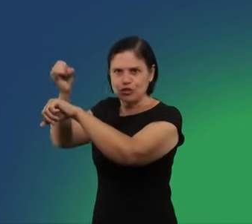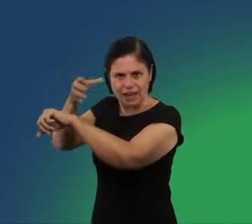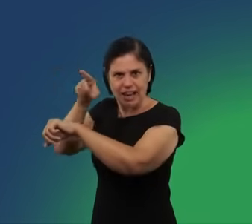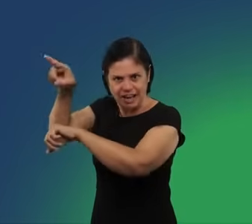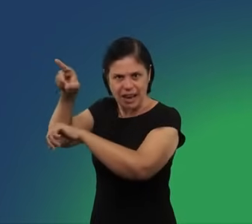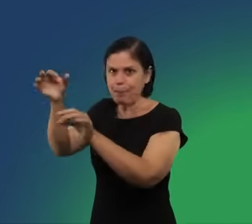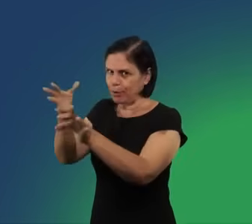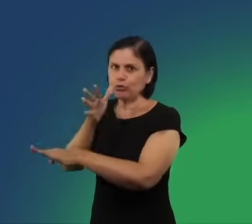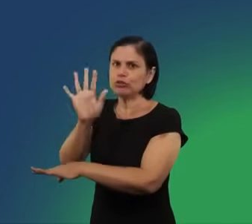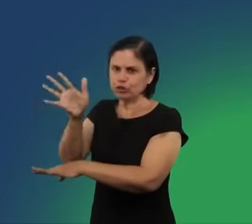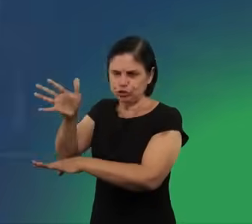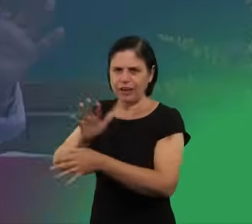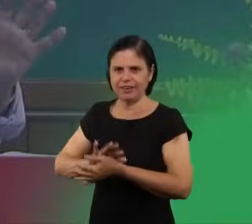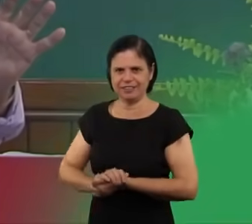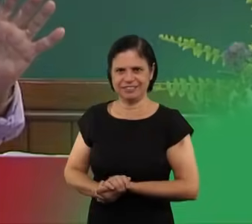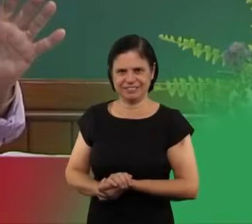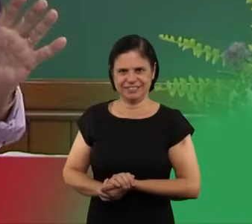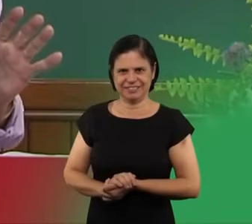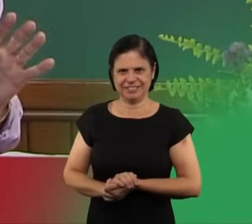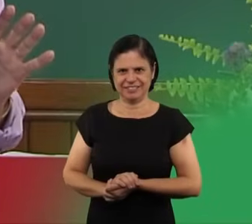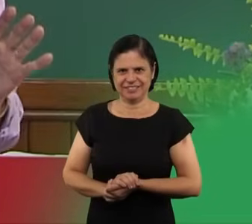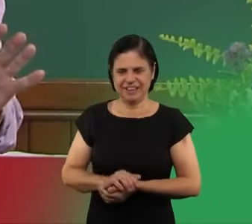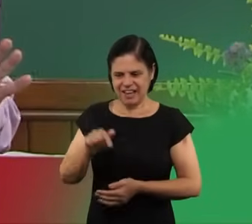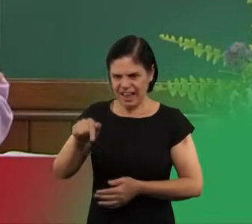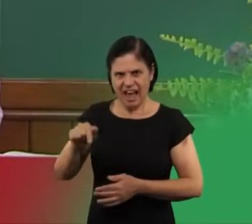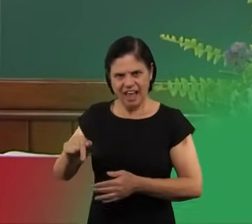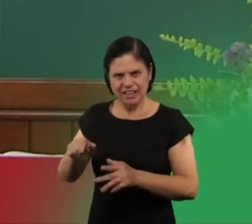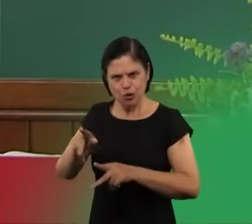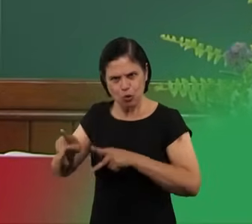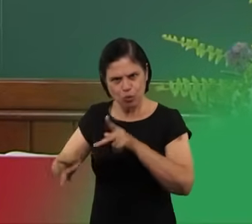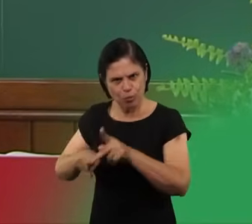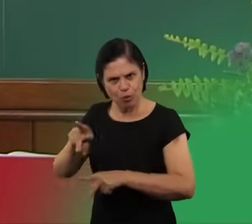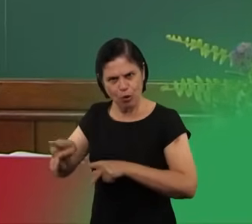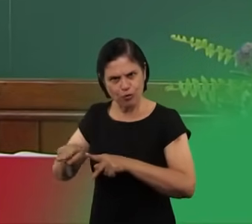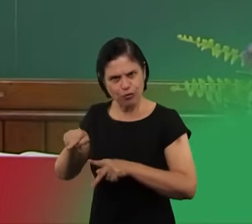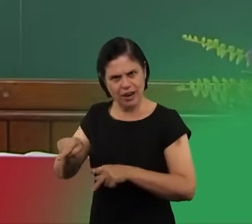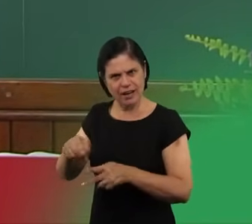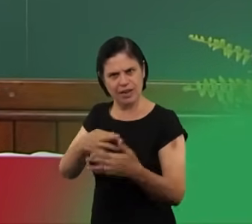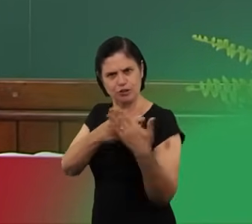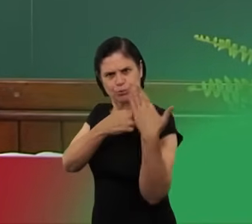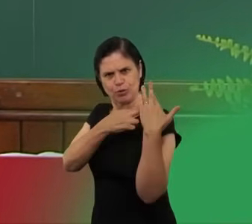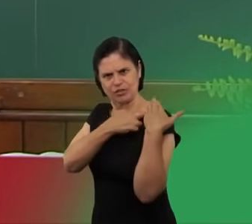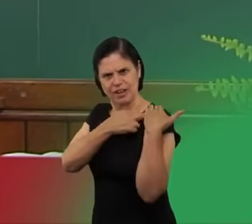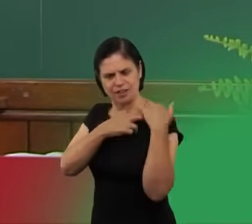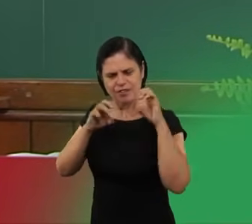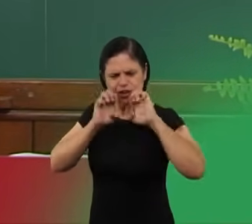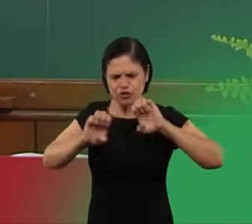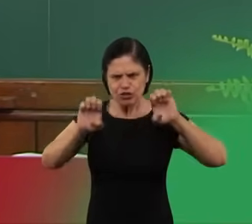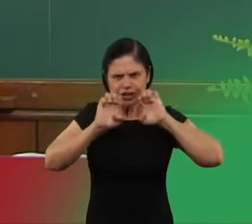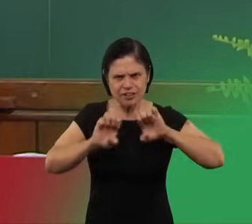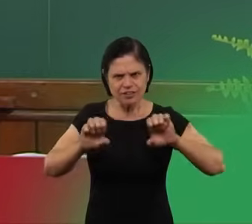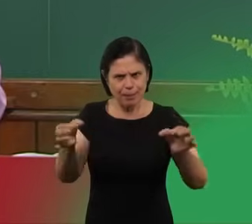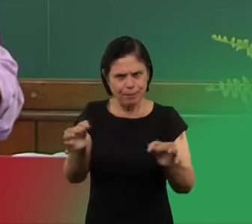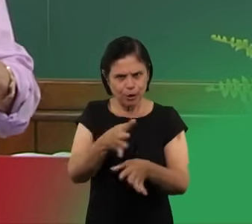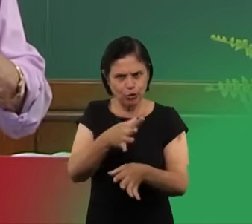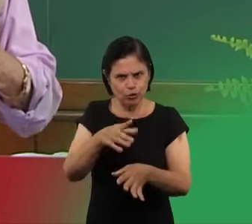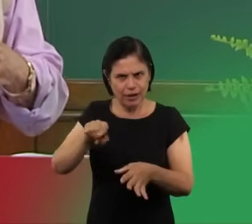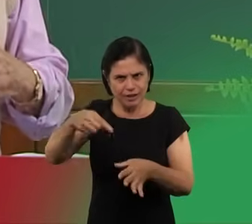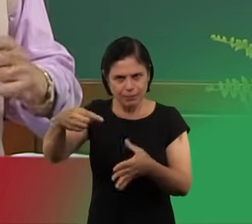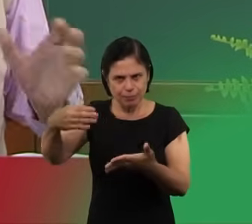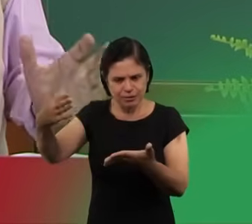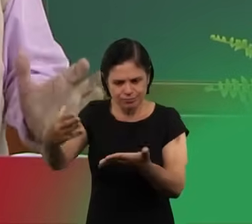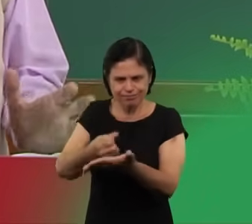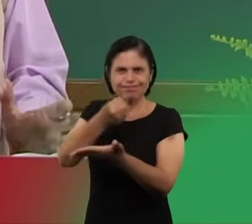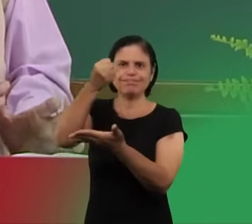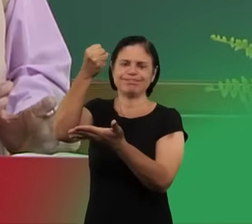igreja completará toda a sua missão, e ela será arrebatada, será levada. Mas ela já está